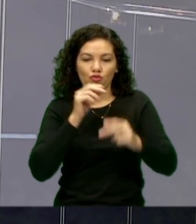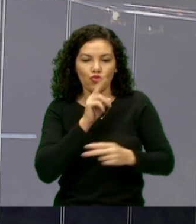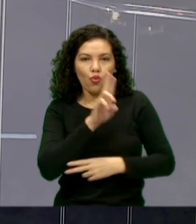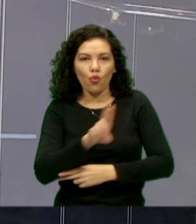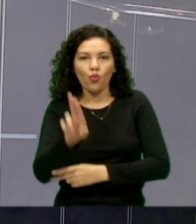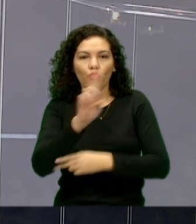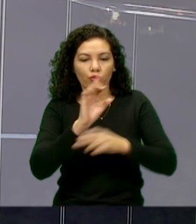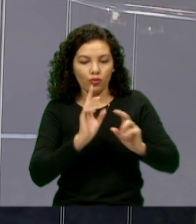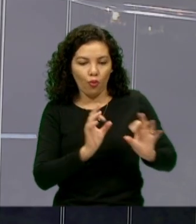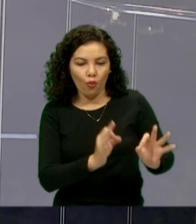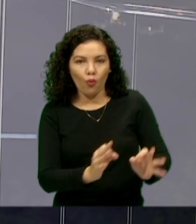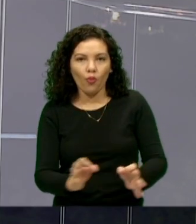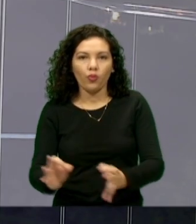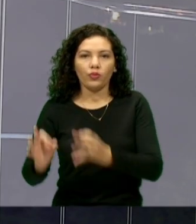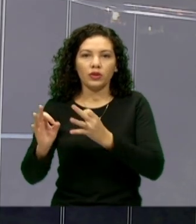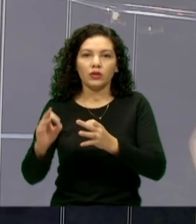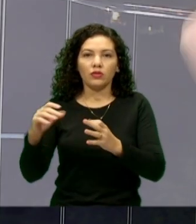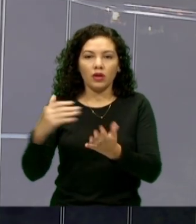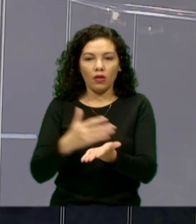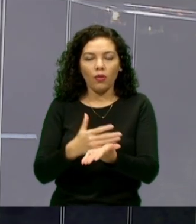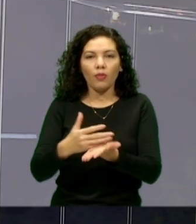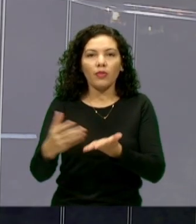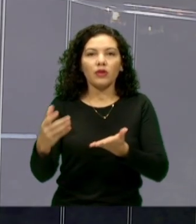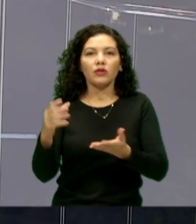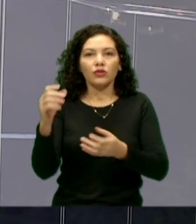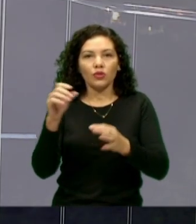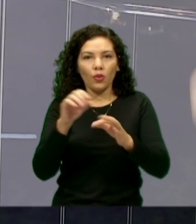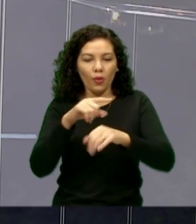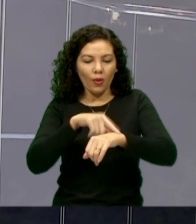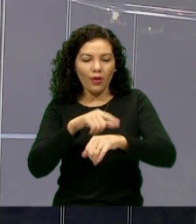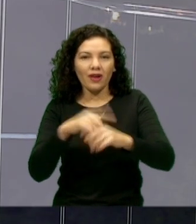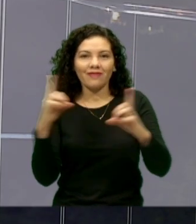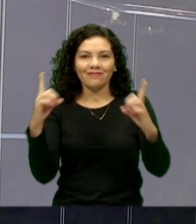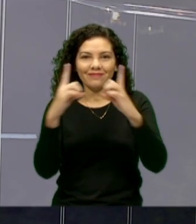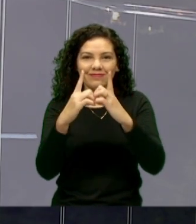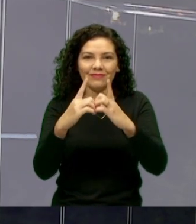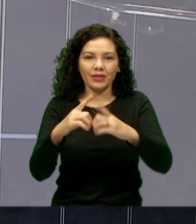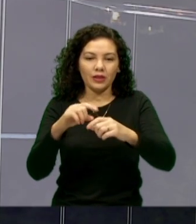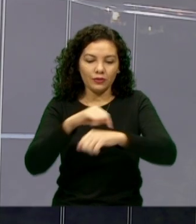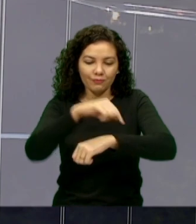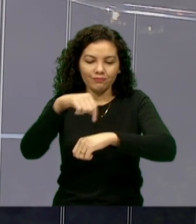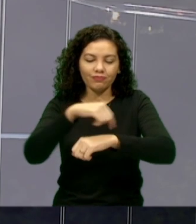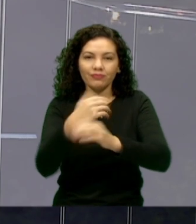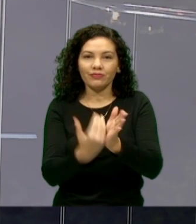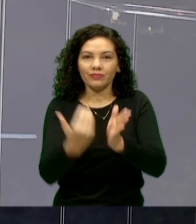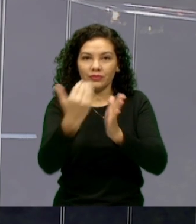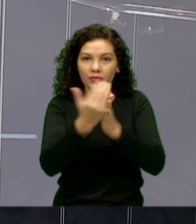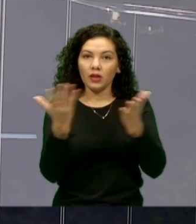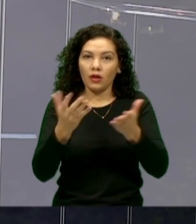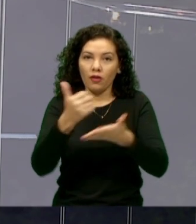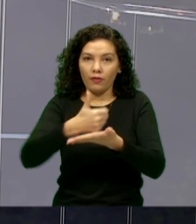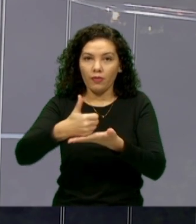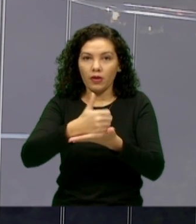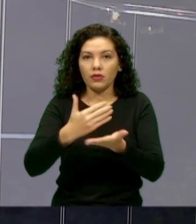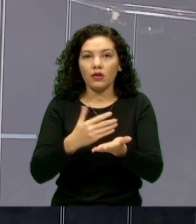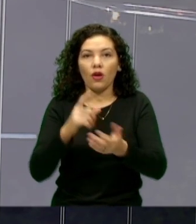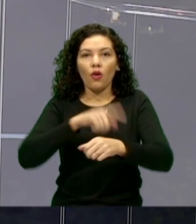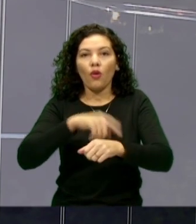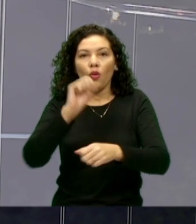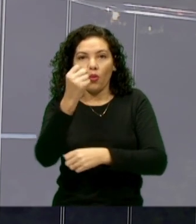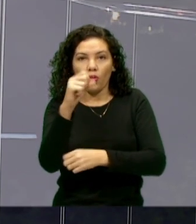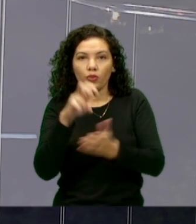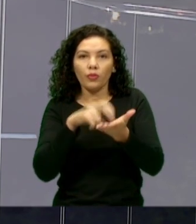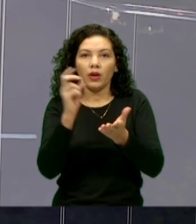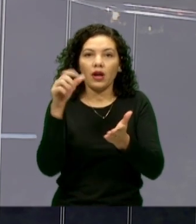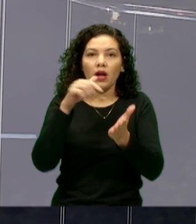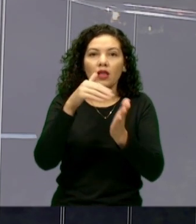desde o início dessa semana está com horário de atendimento ampliado. Agora, a farmácia de alto custo funciona das 8 horas da manhã até